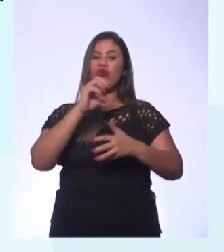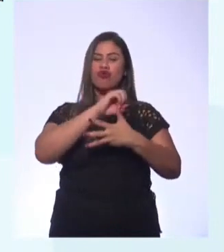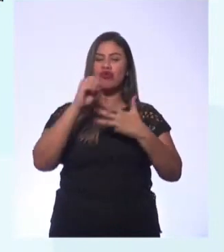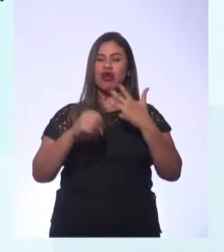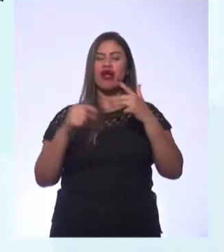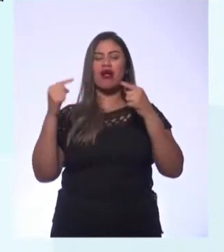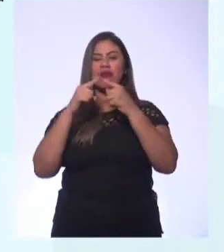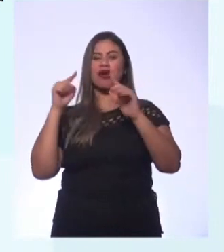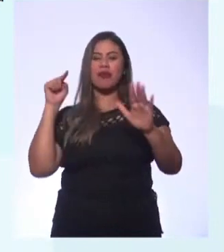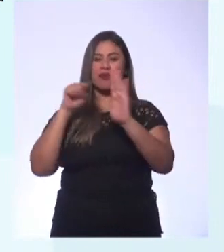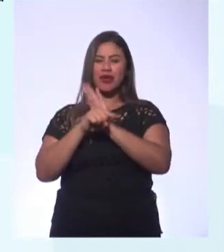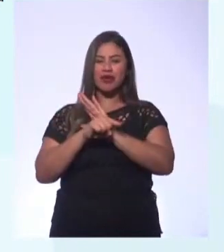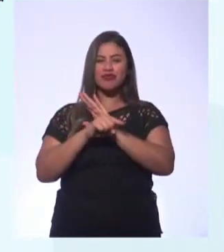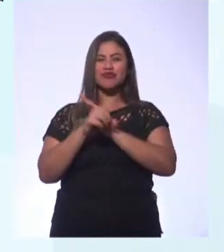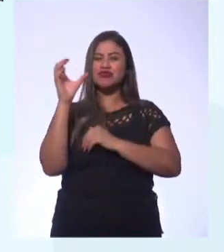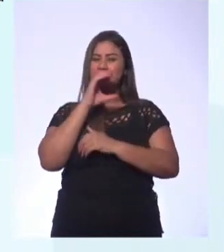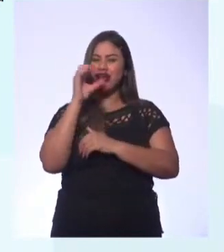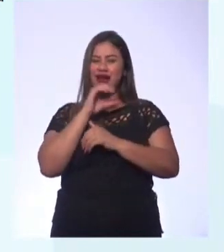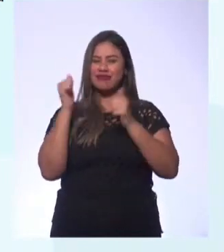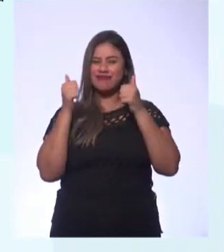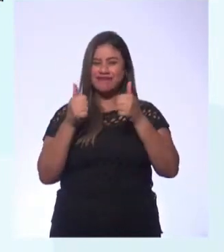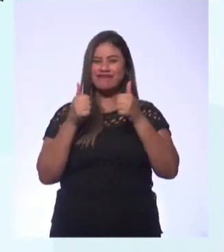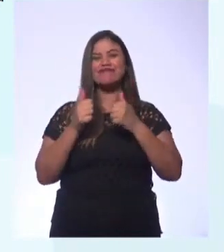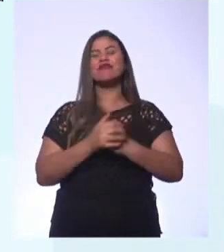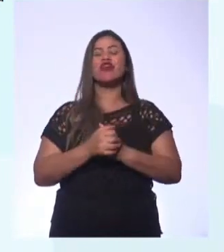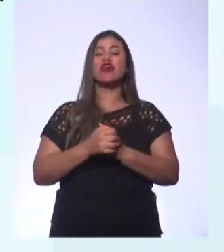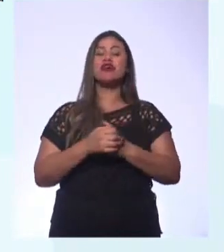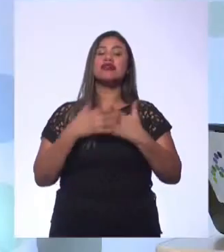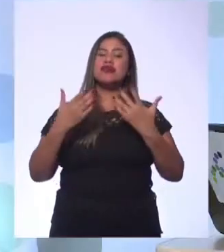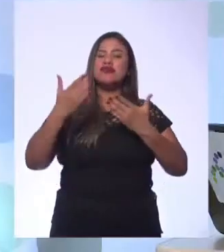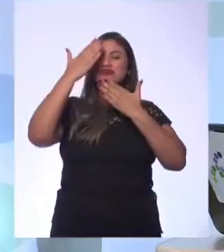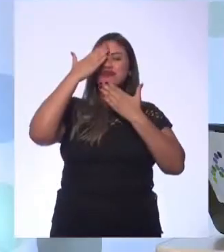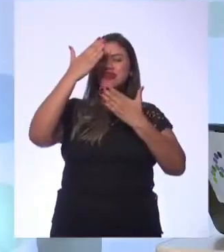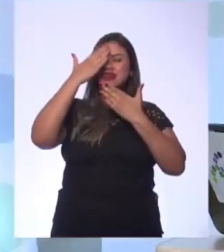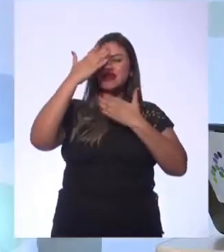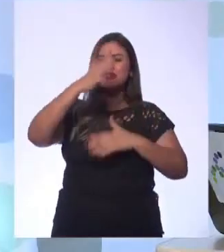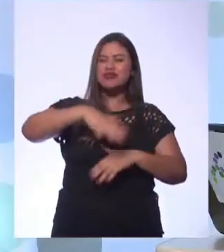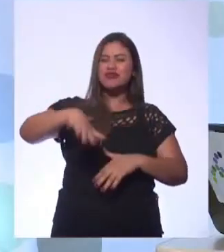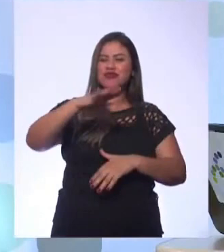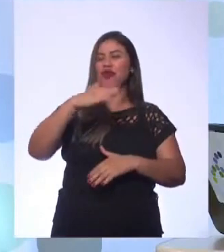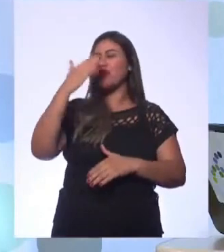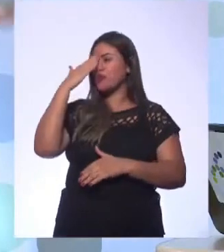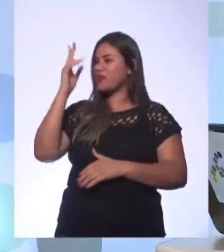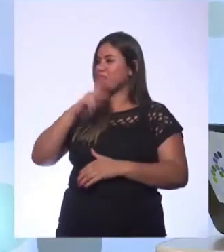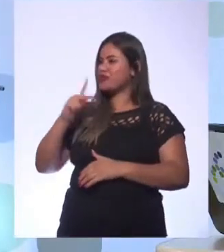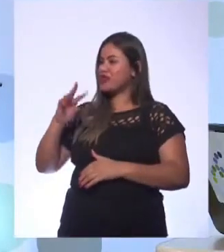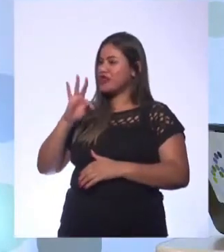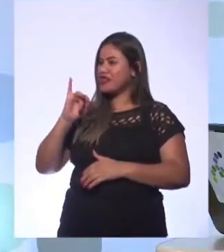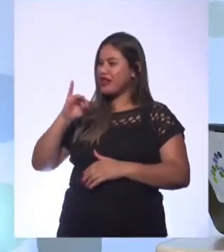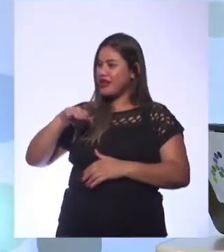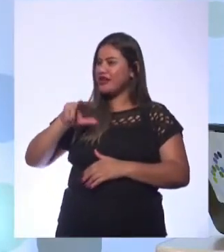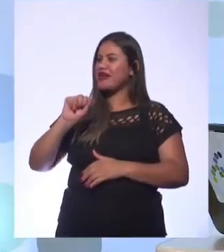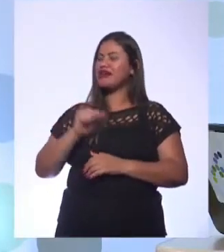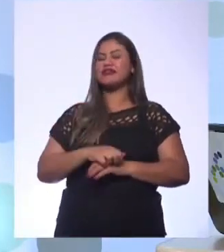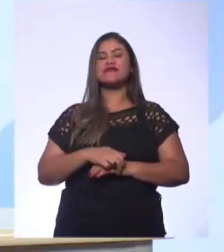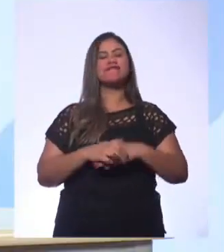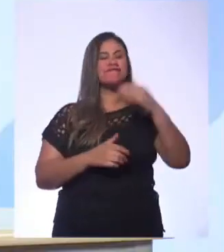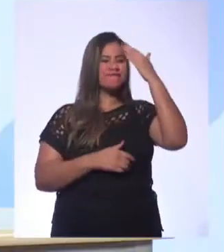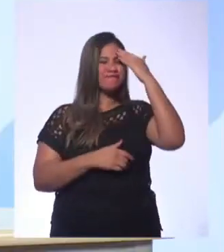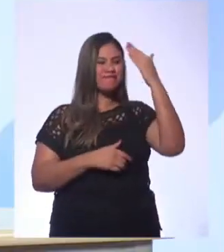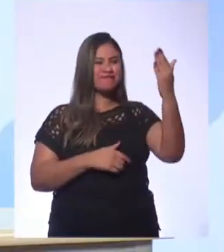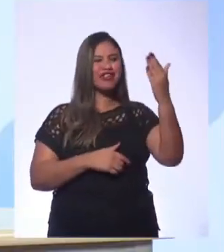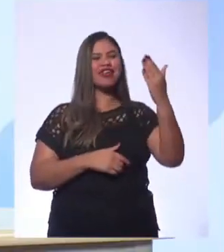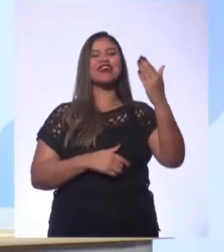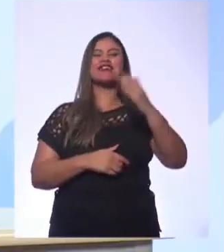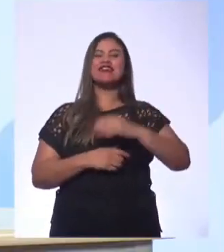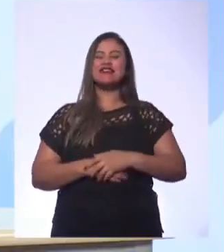aqui que a gente trabalhou aqui rapidinho, tá bom? Então, gente, muito obrigada a todos vocês. Obrigada, professora Tayana, por aceitar o convite. Obrigada, Márcia, professores.